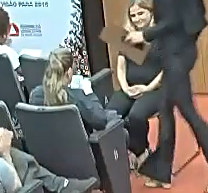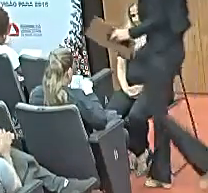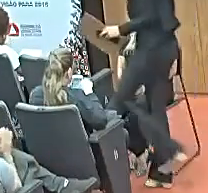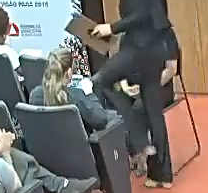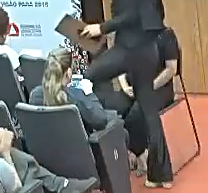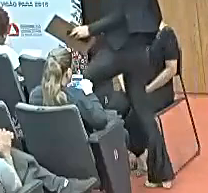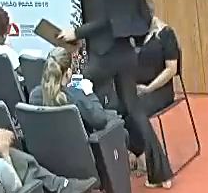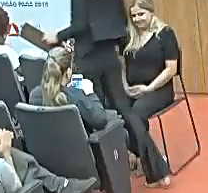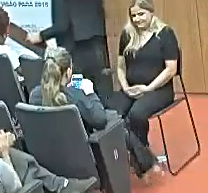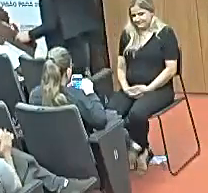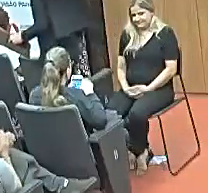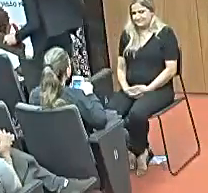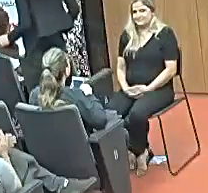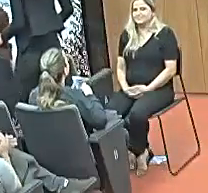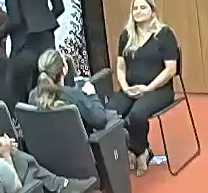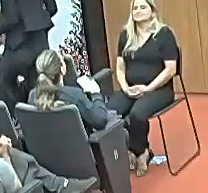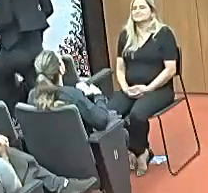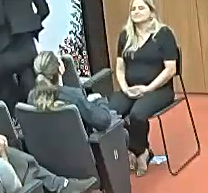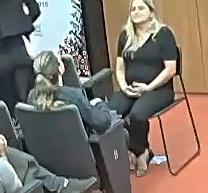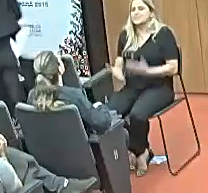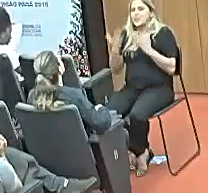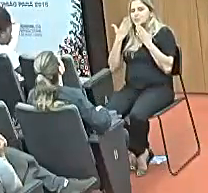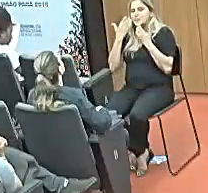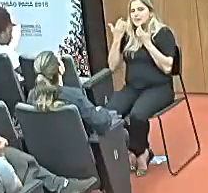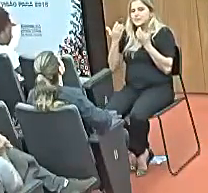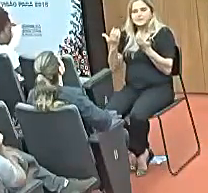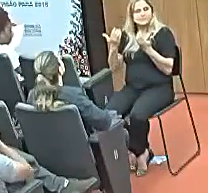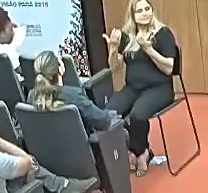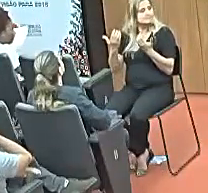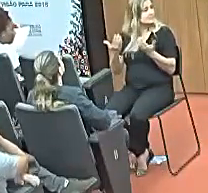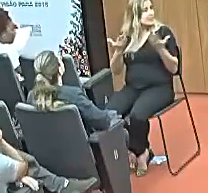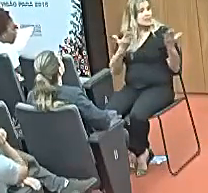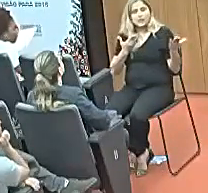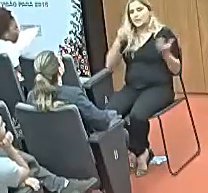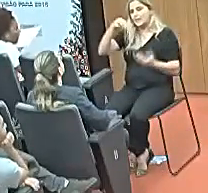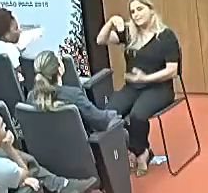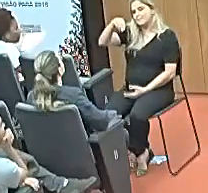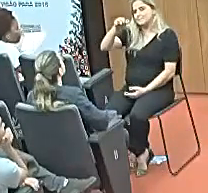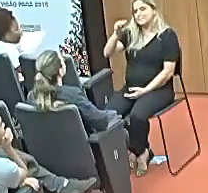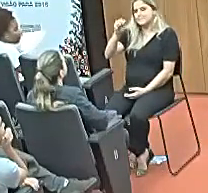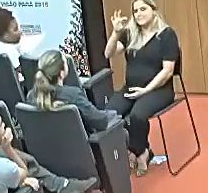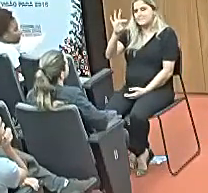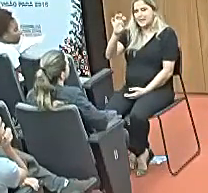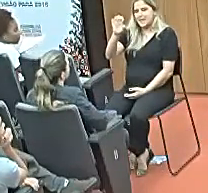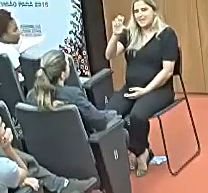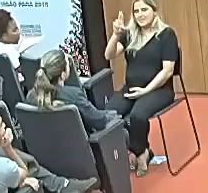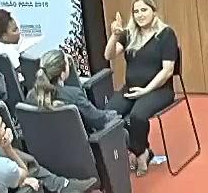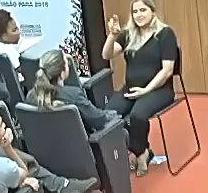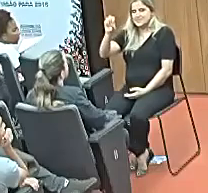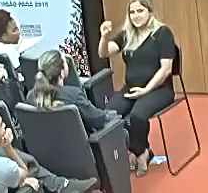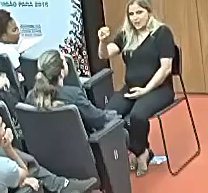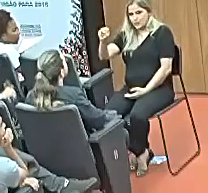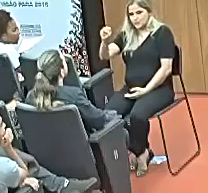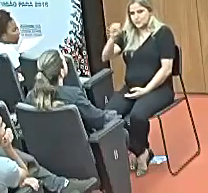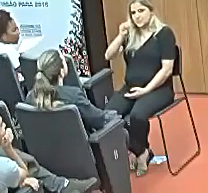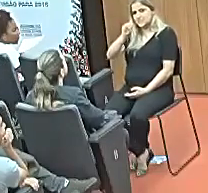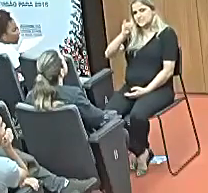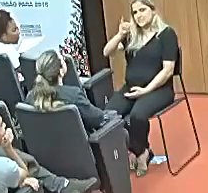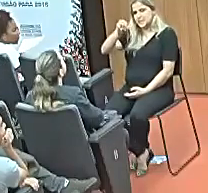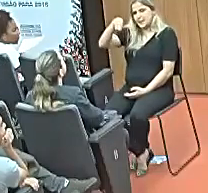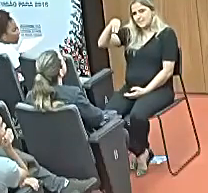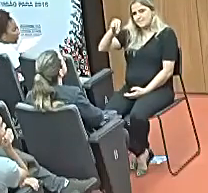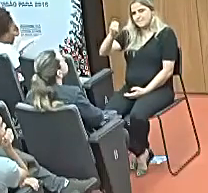obrigado deus eu vou passar agora fala mateus simões coordenador da comissão de transição do governo de agradecer